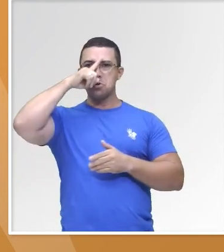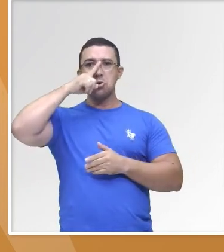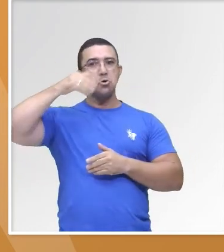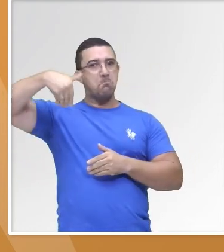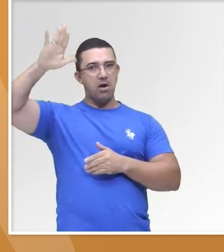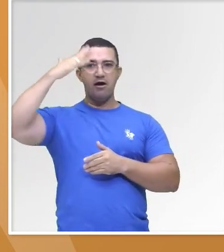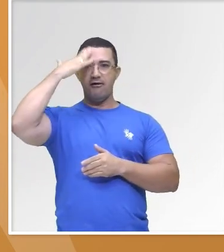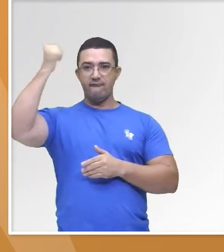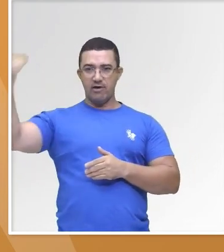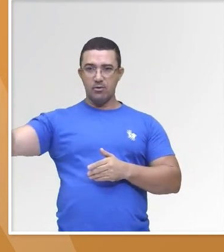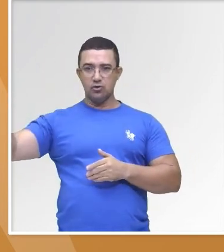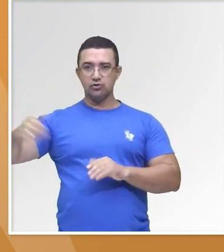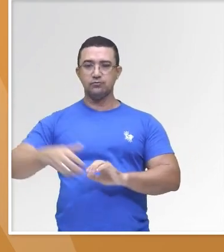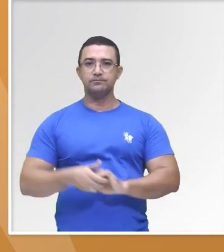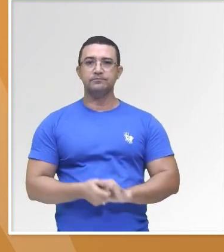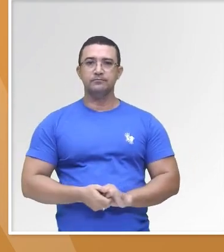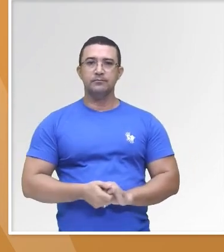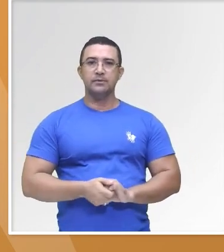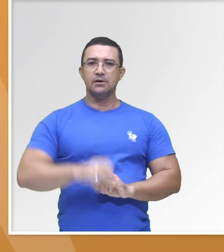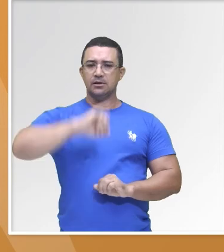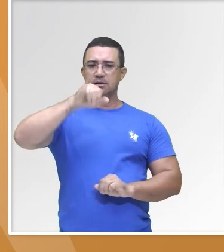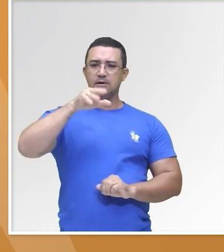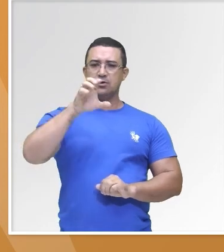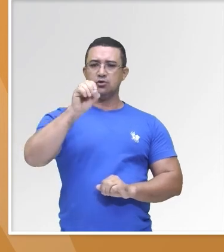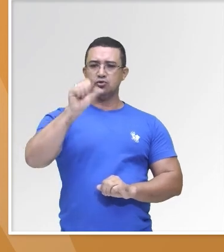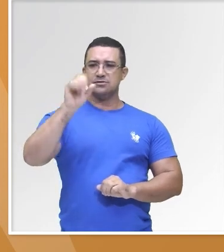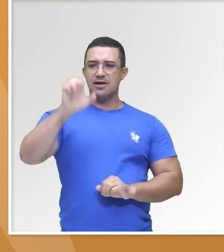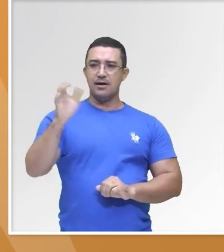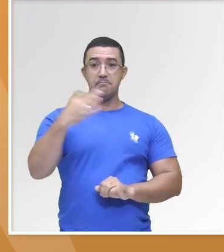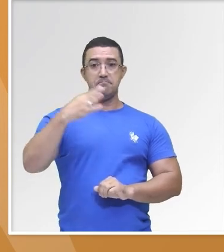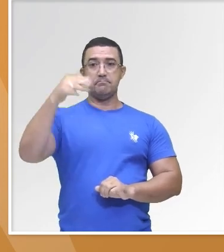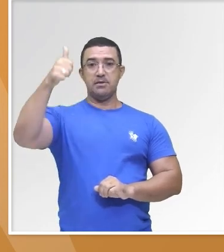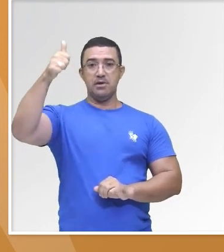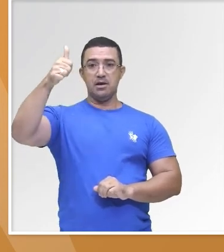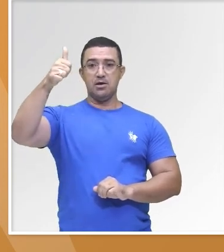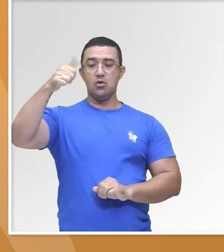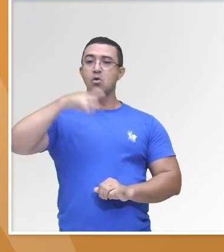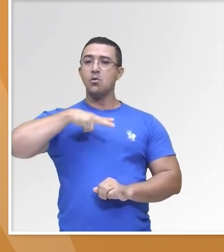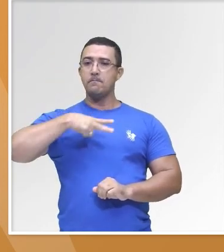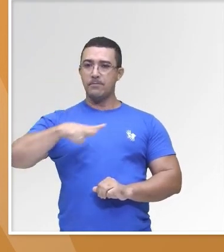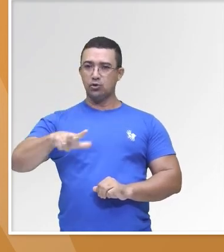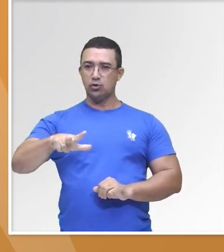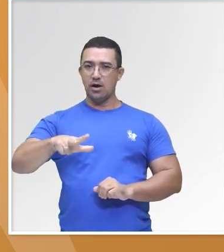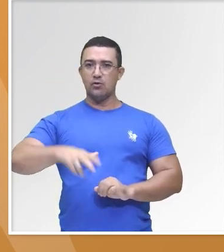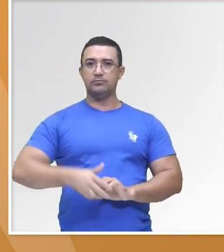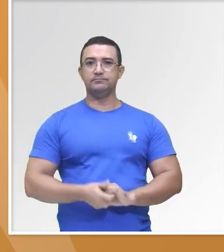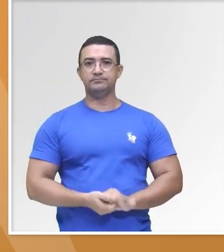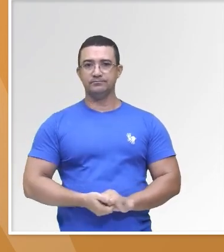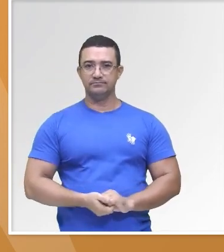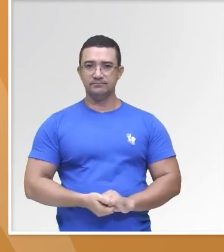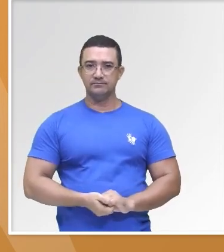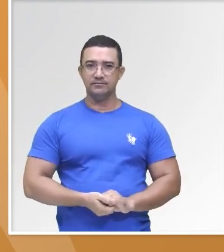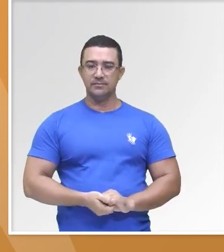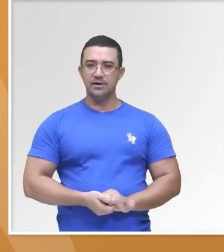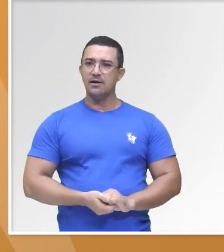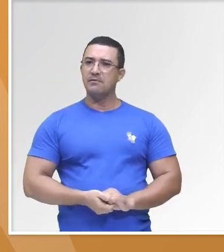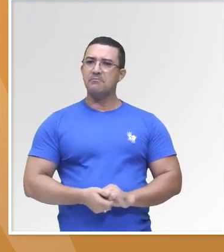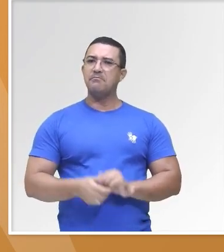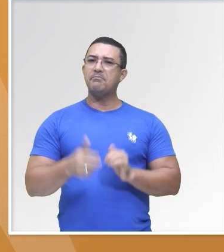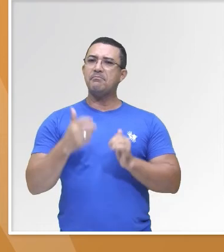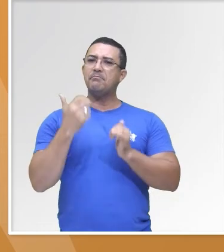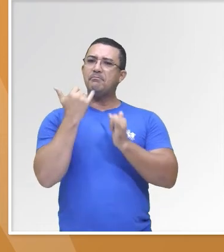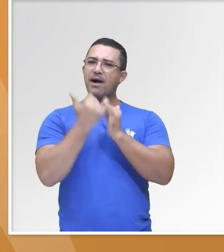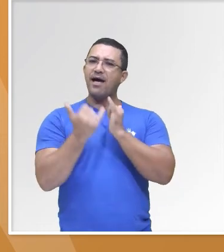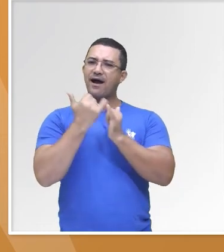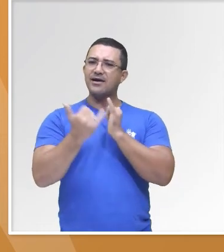então, José I de Portugal. Parecem quem? Parece aquele imperador que o Brasil